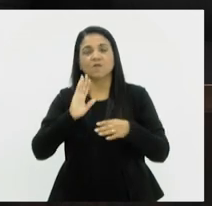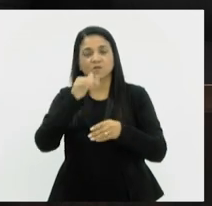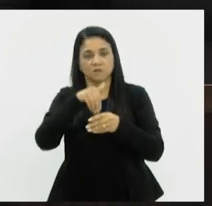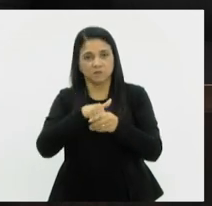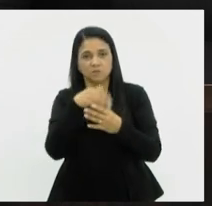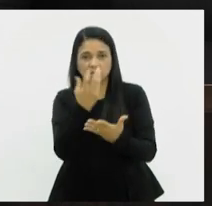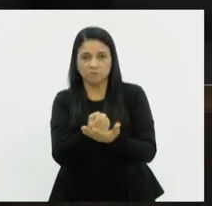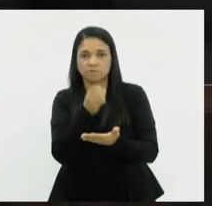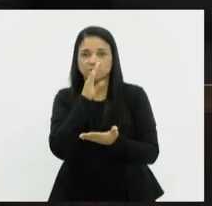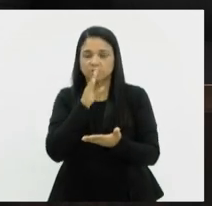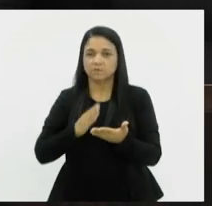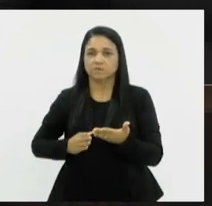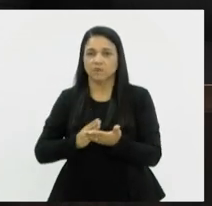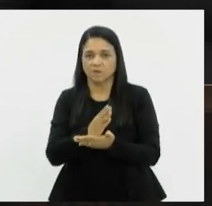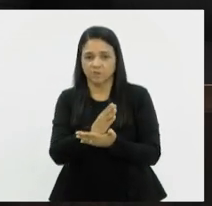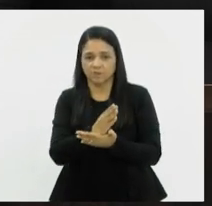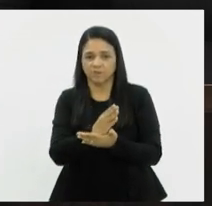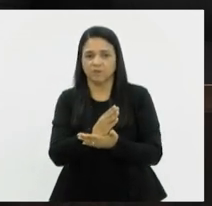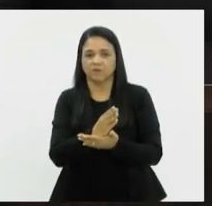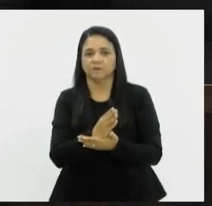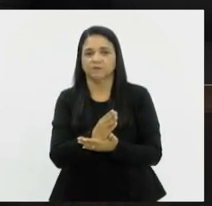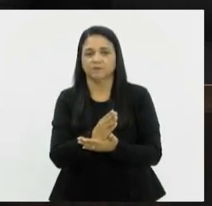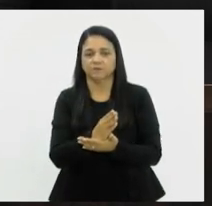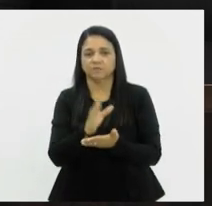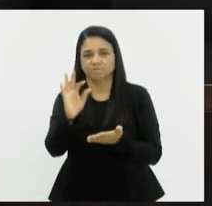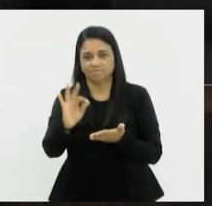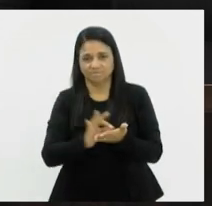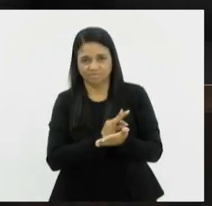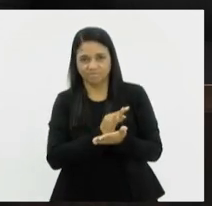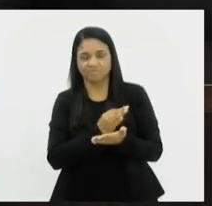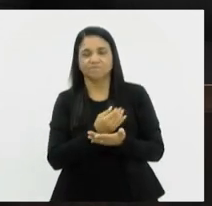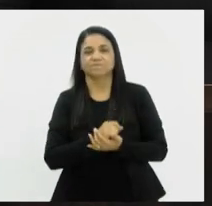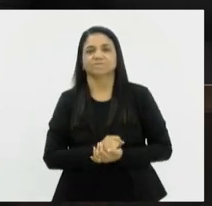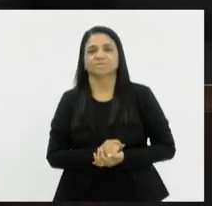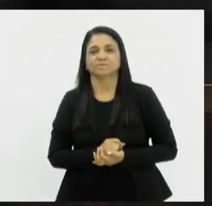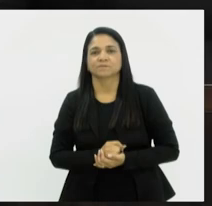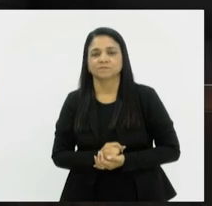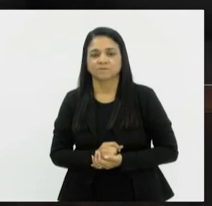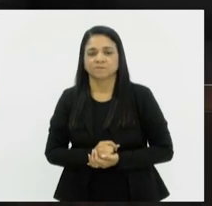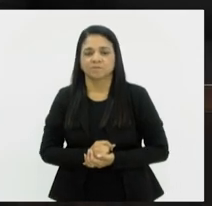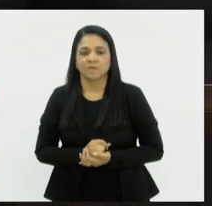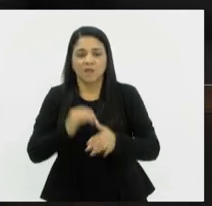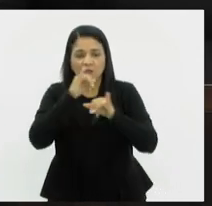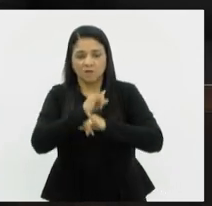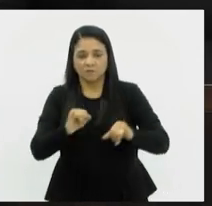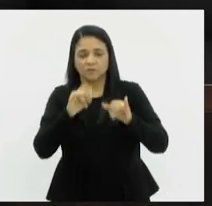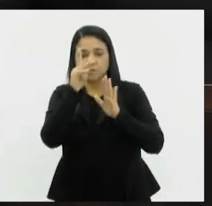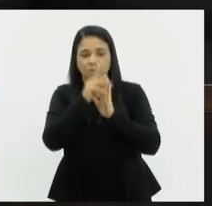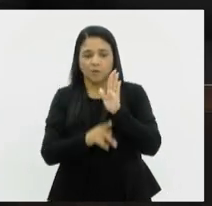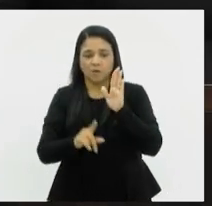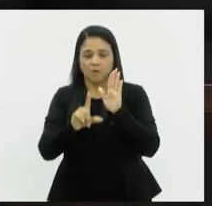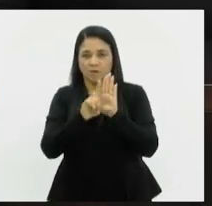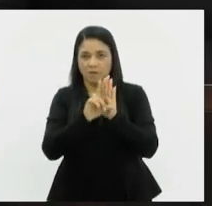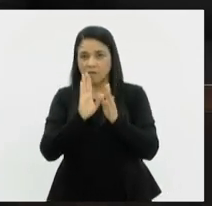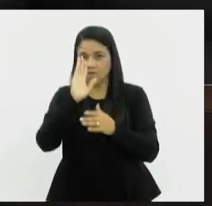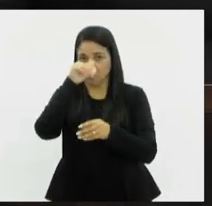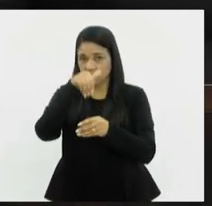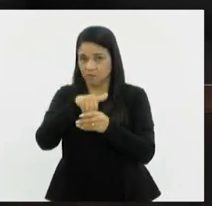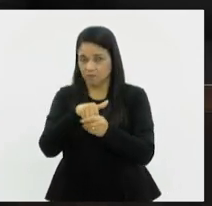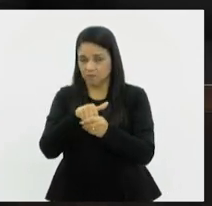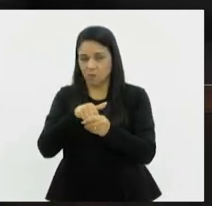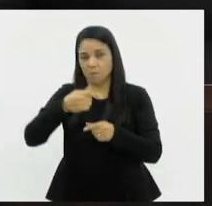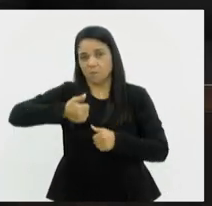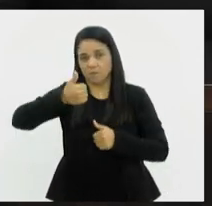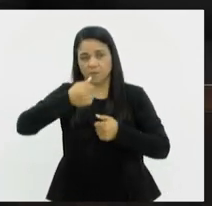votação, senhores que aprovam, permaneçam como estão, vai autógrafo. Aprovado, vai autógrafo. Anuncio, em votação, em